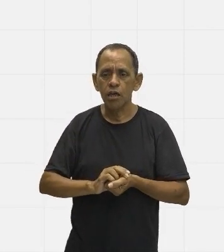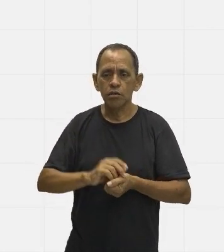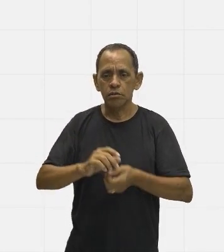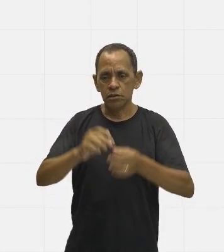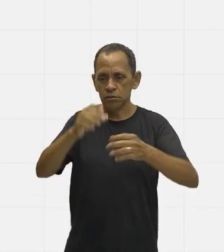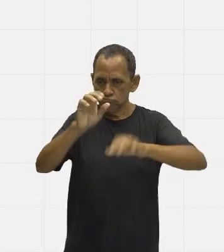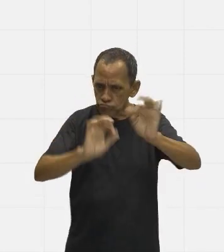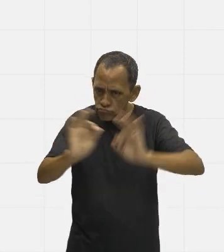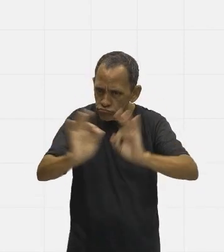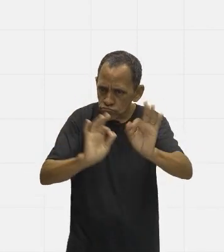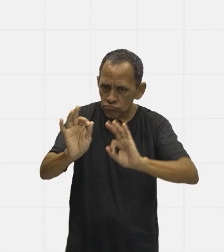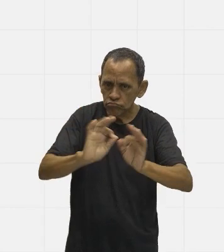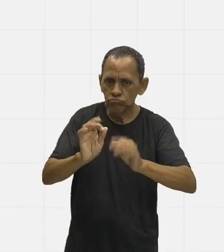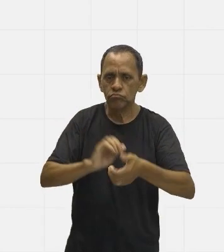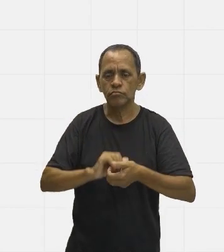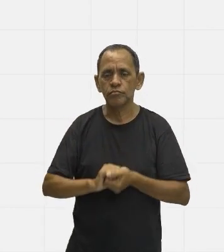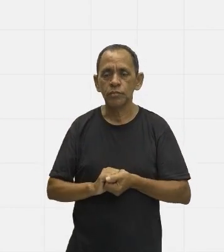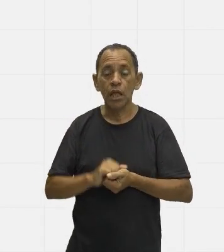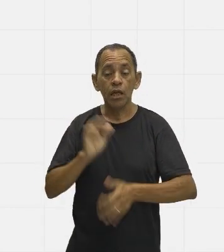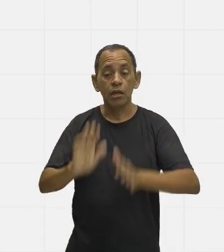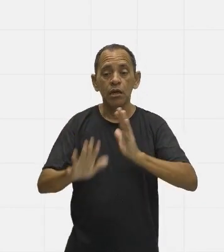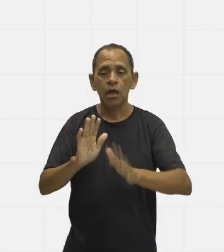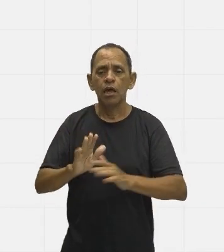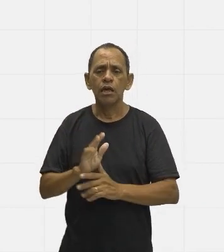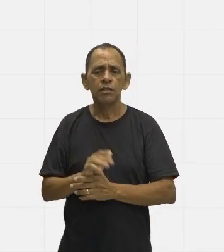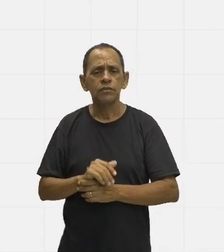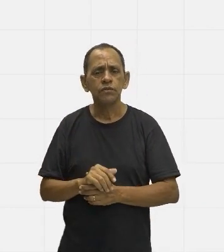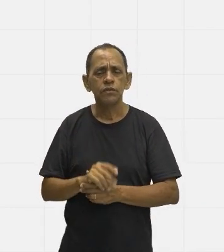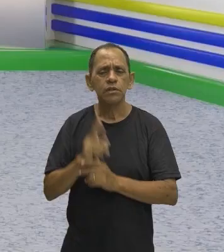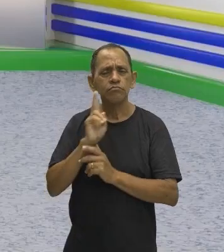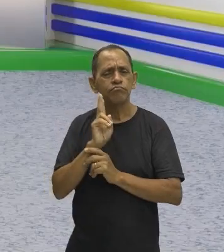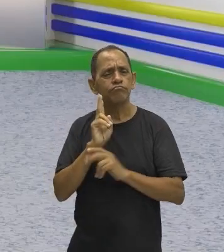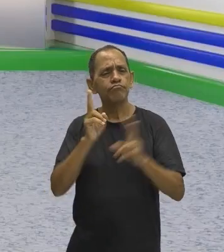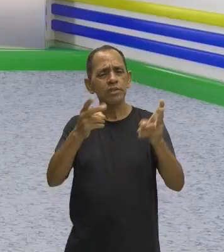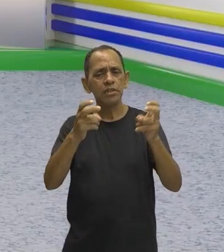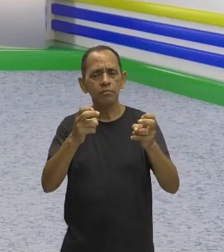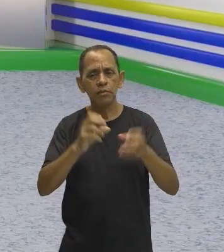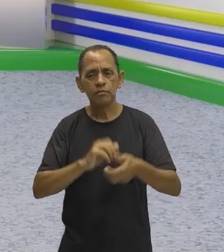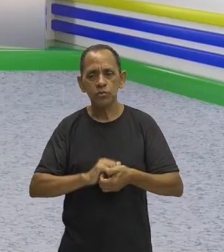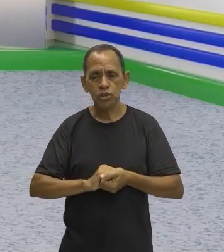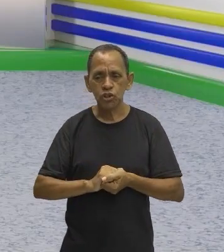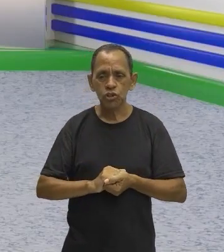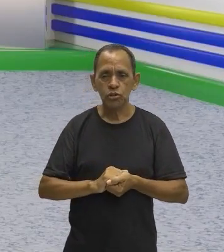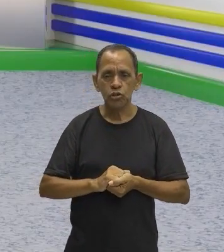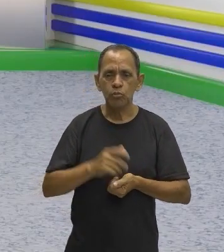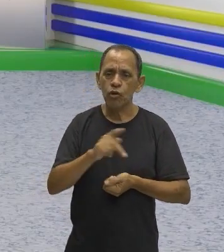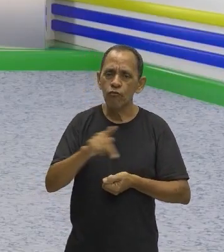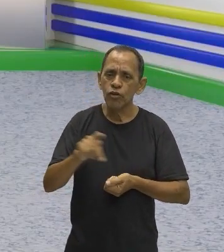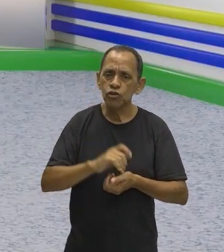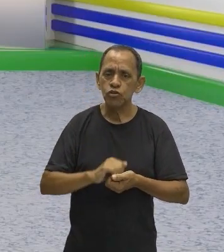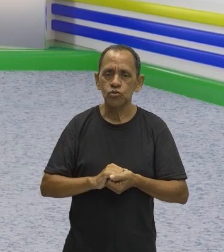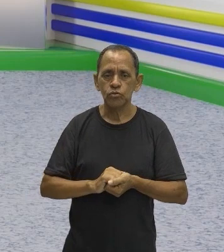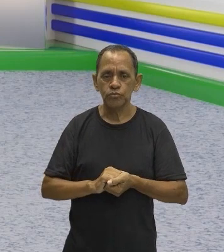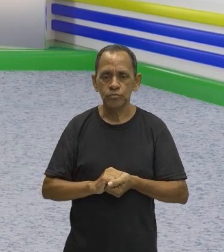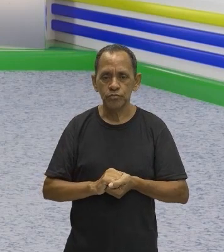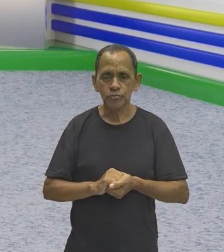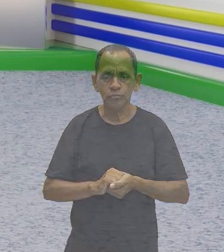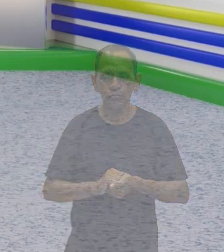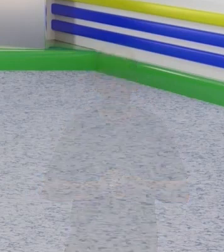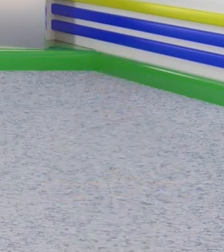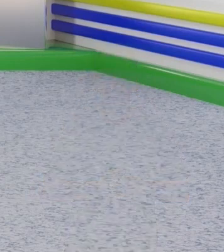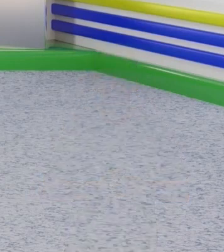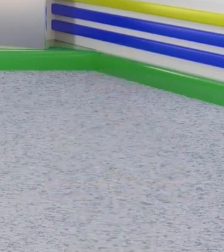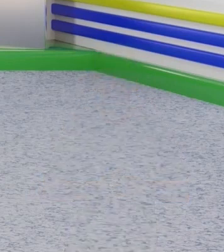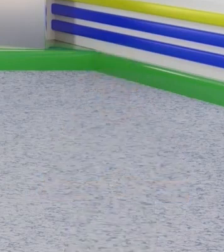às vezes a gente vê o professor falando, eu não consegui imprimir, ou então eu estou imprimindo, não consegui. Não é necessário, professor, né? Entregue o cartão de resposta